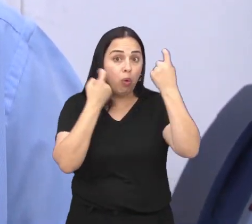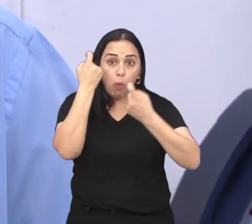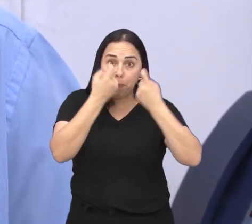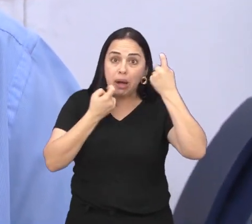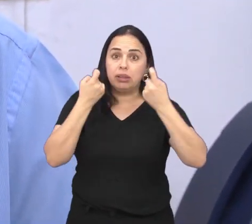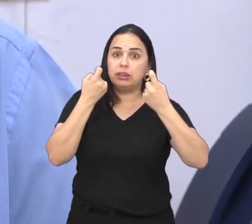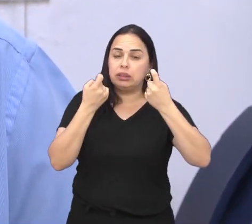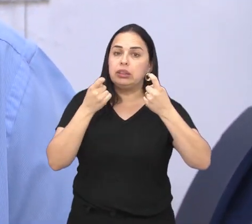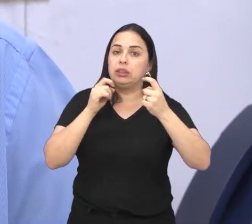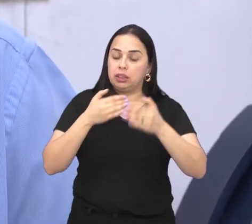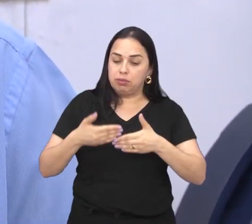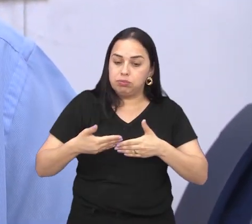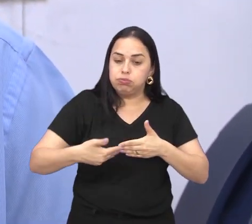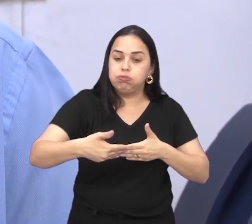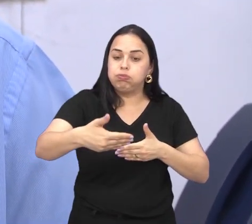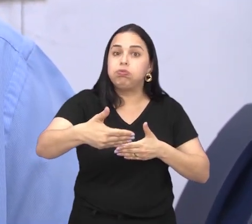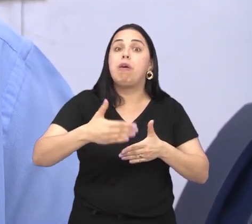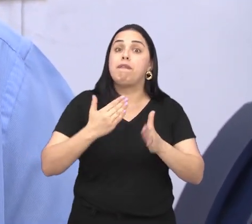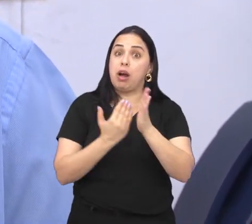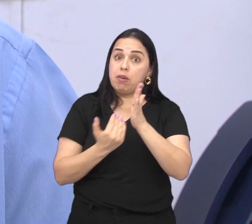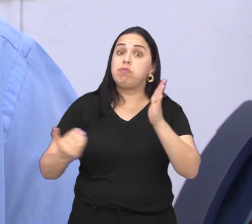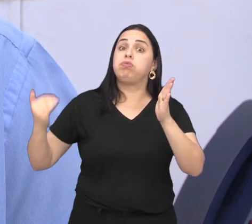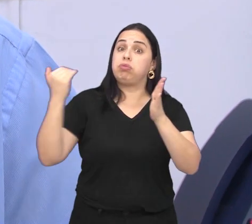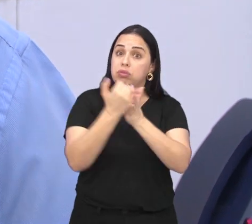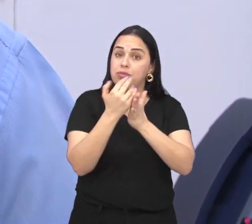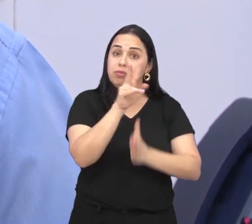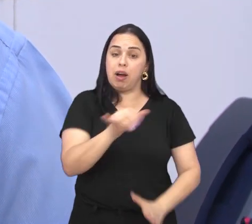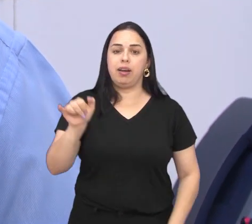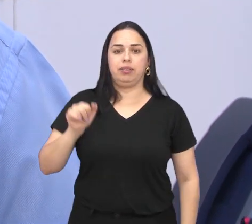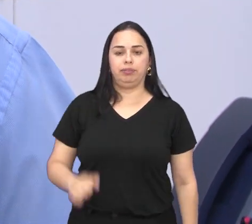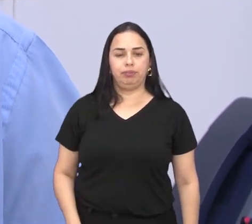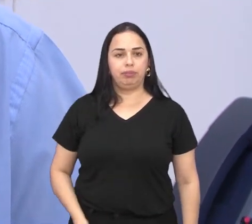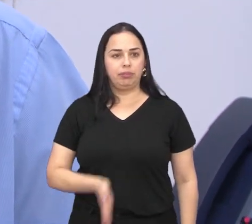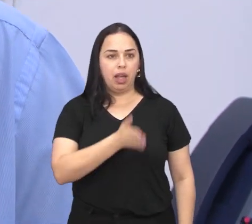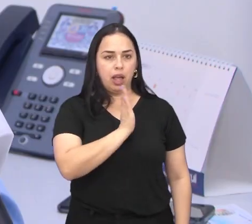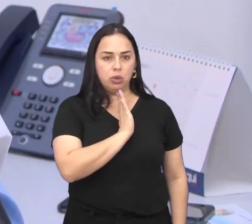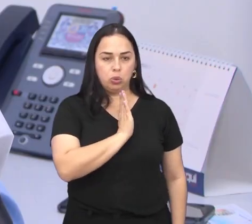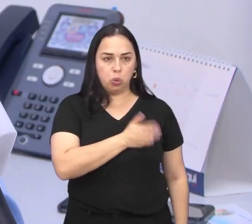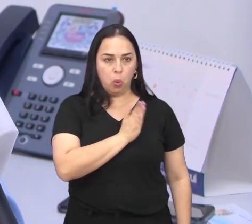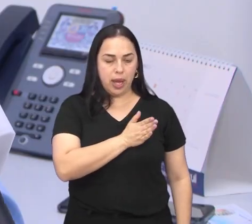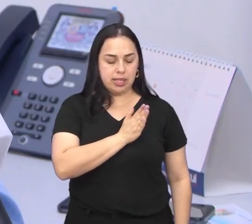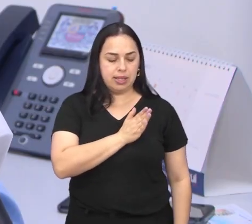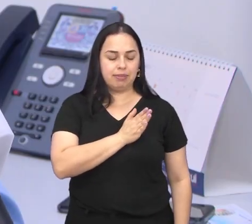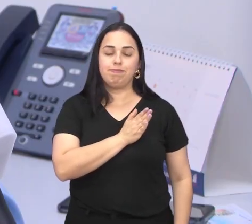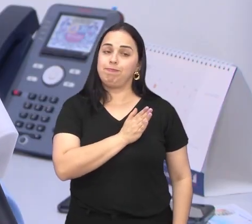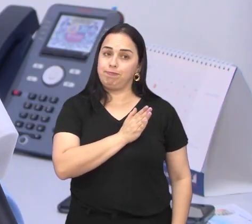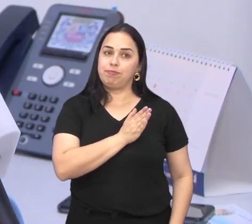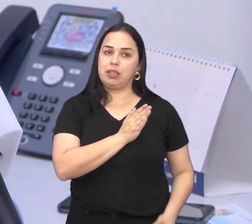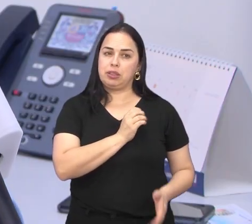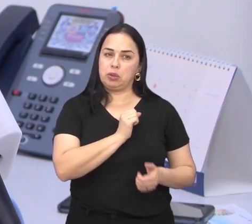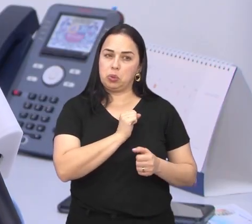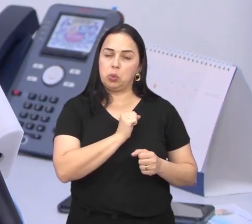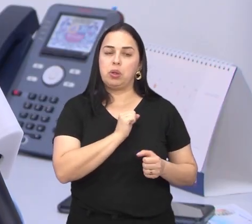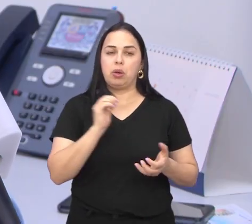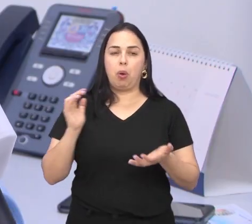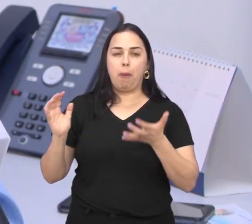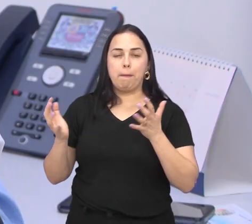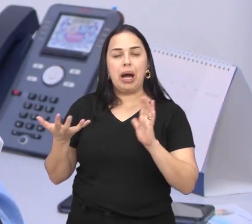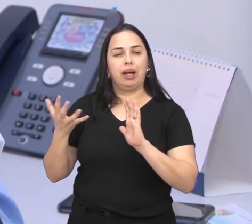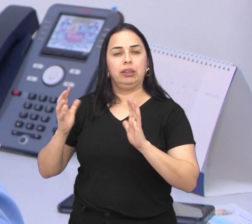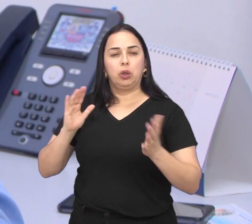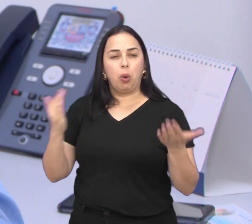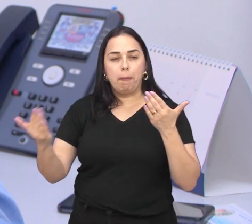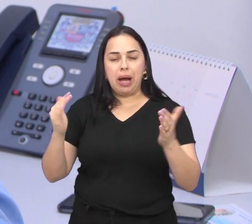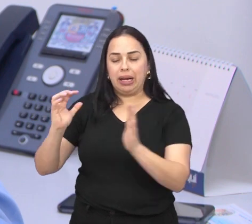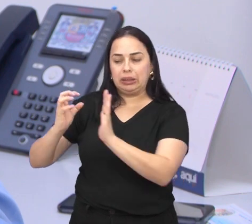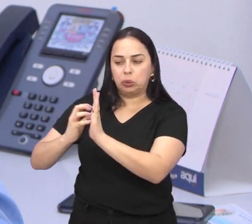os números são preocupantes e devem subir ainda mais nos próximos anos. A doença cardiovascular ela mata